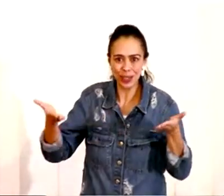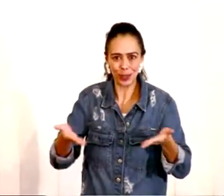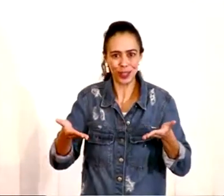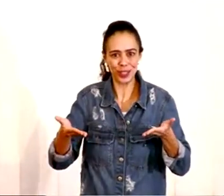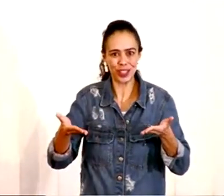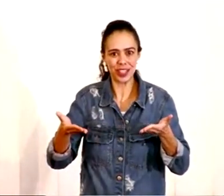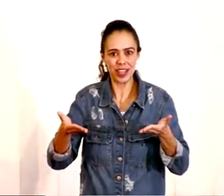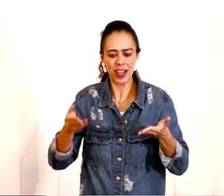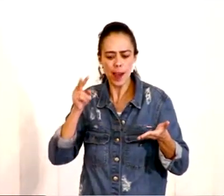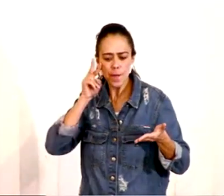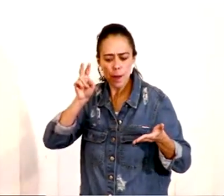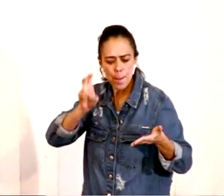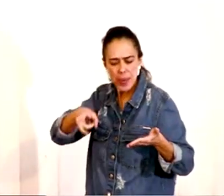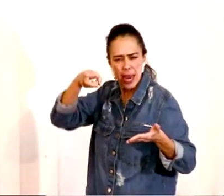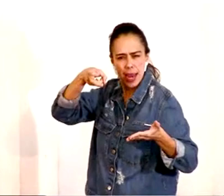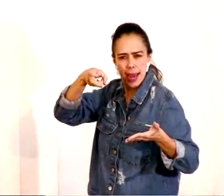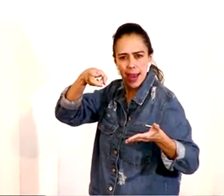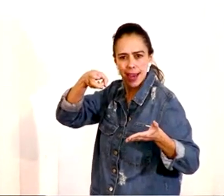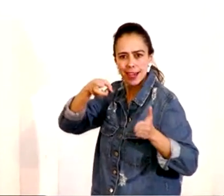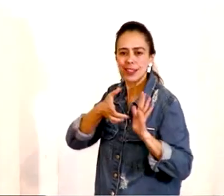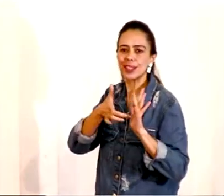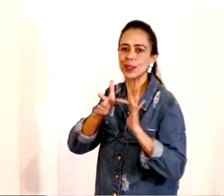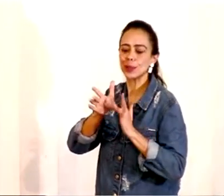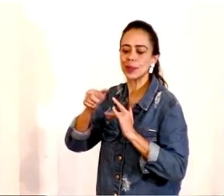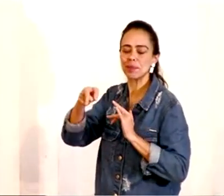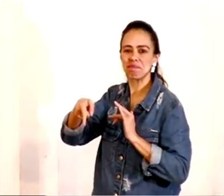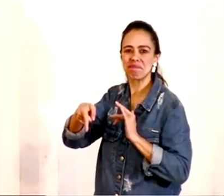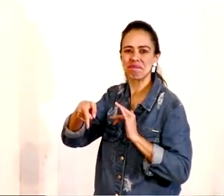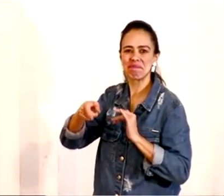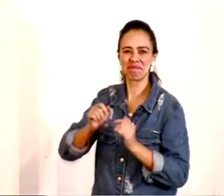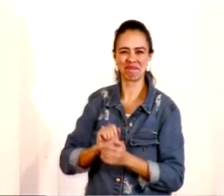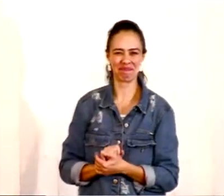Cristo. E então aplicaremos